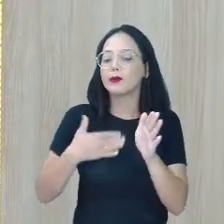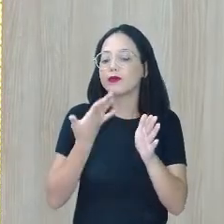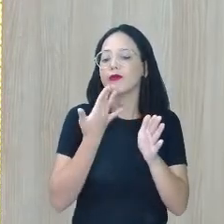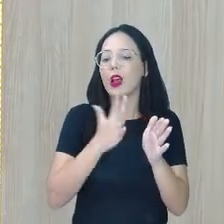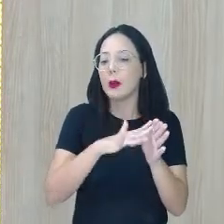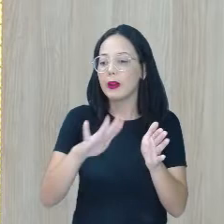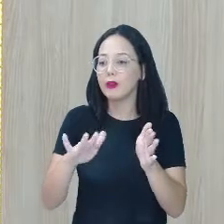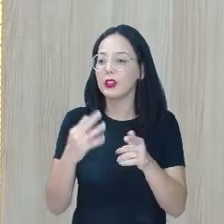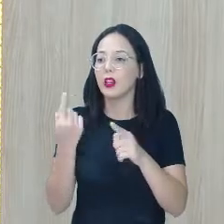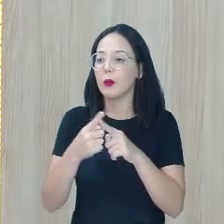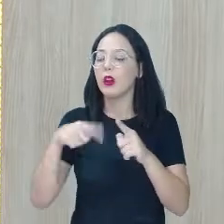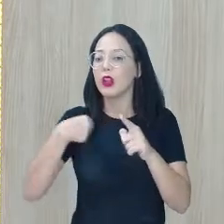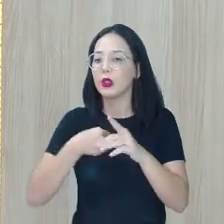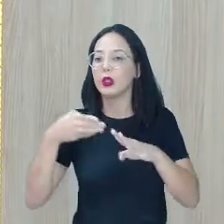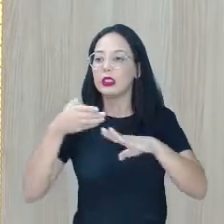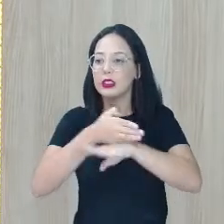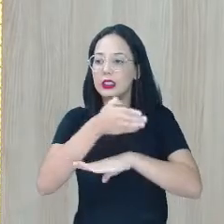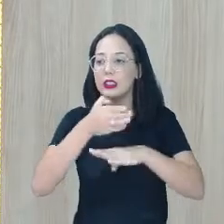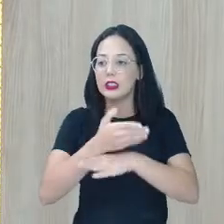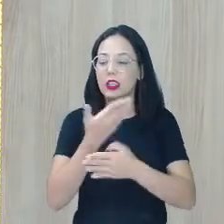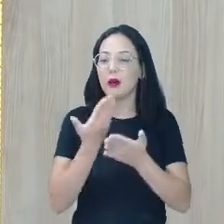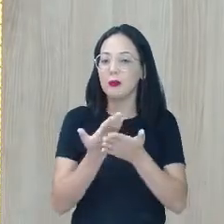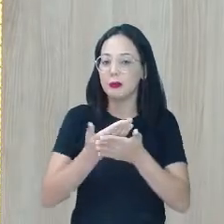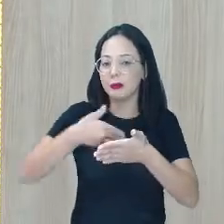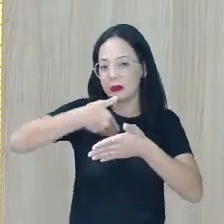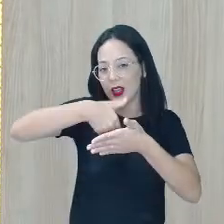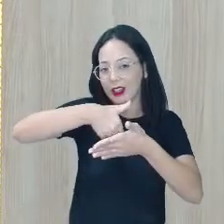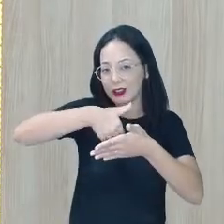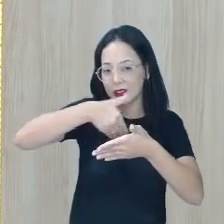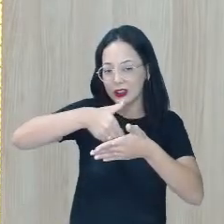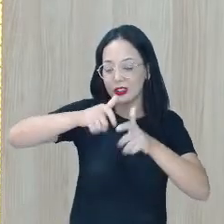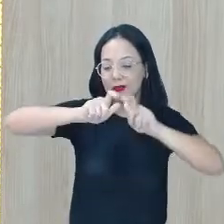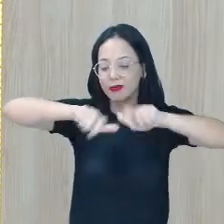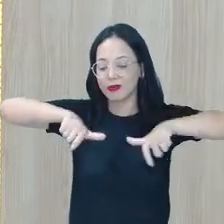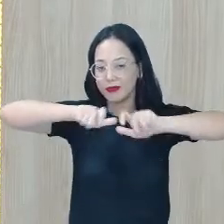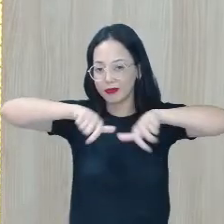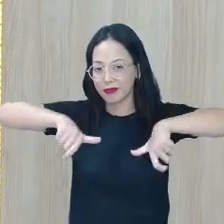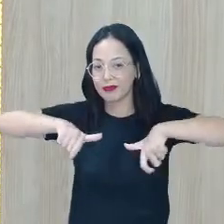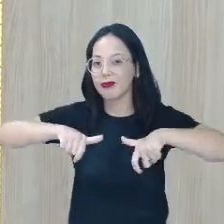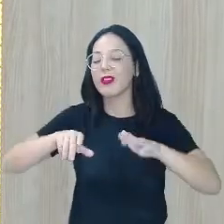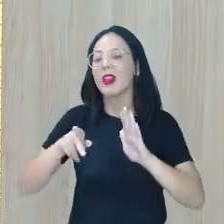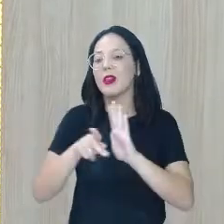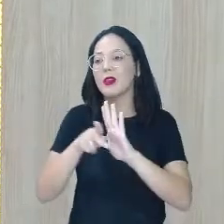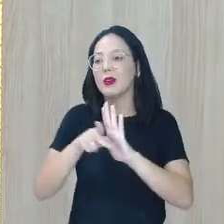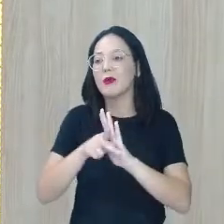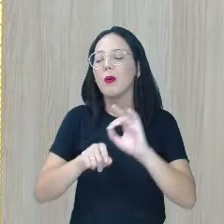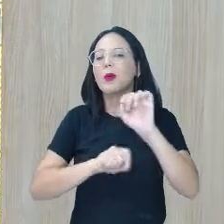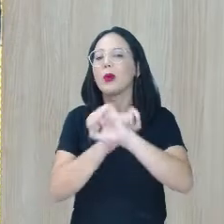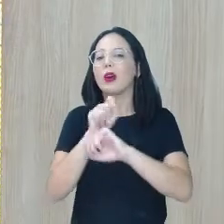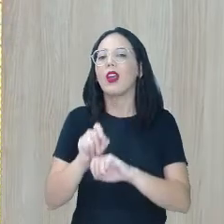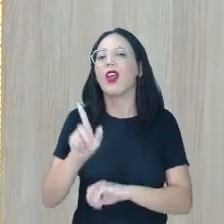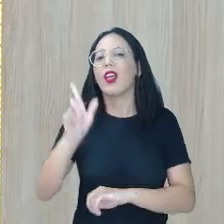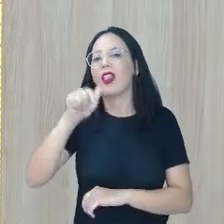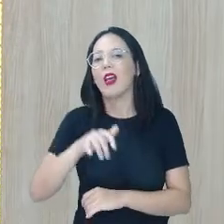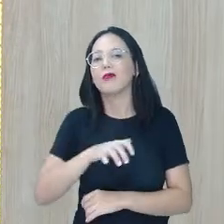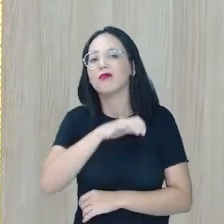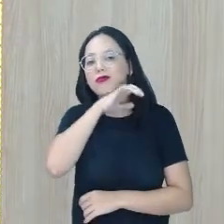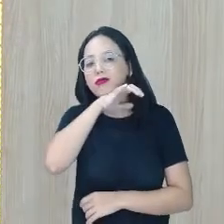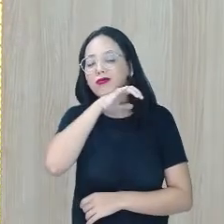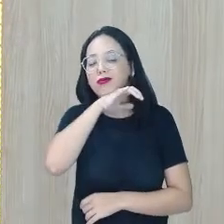né, quando a gente ia para os estádios, né, assistir lá as partidas, né, do glorioso, né, rubro-negro da ilha,